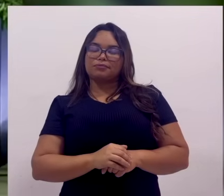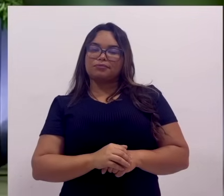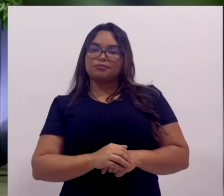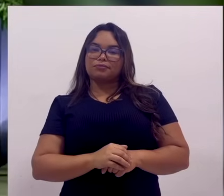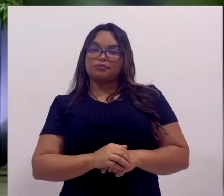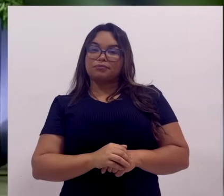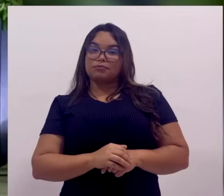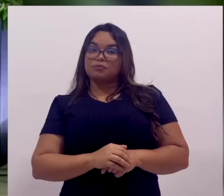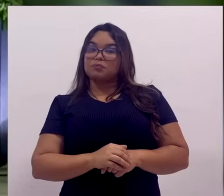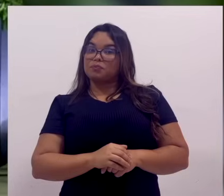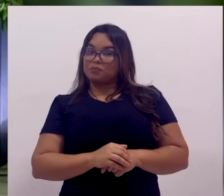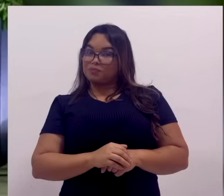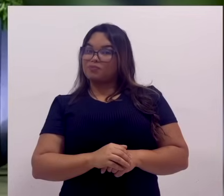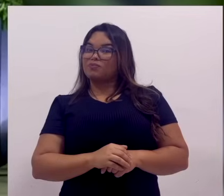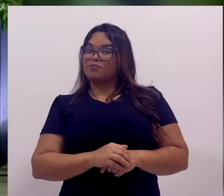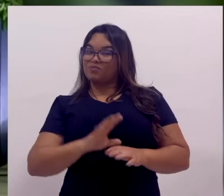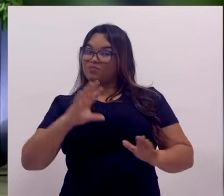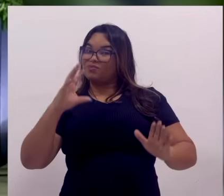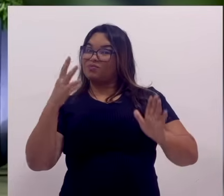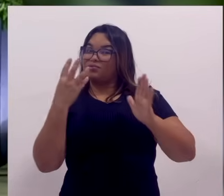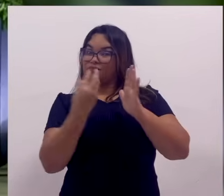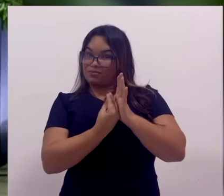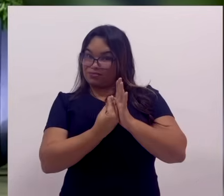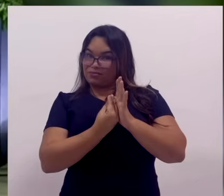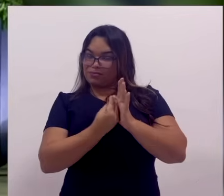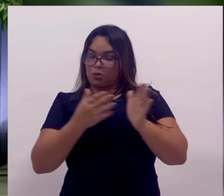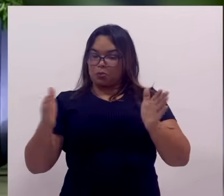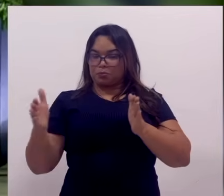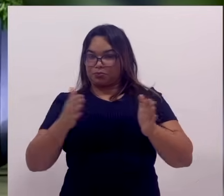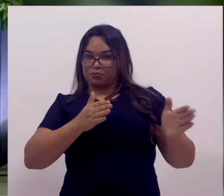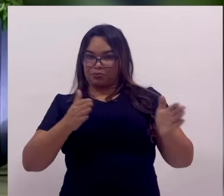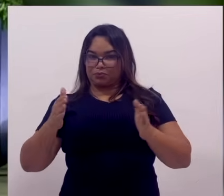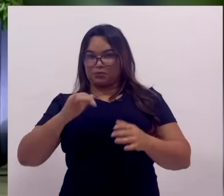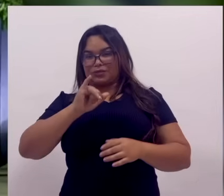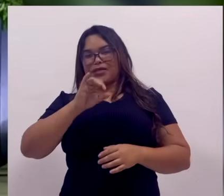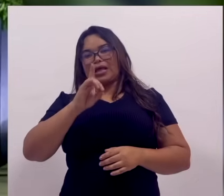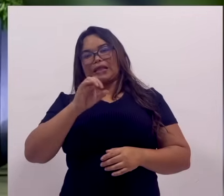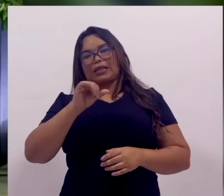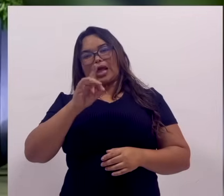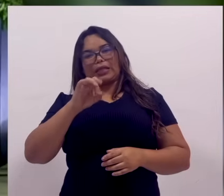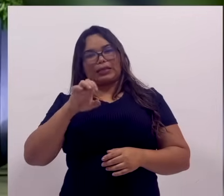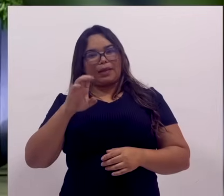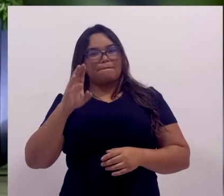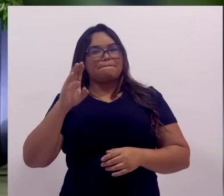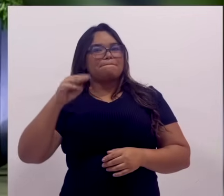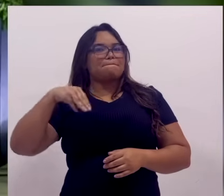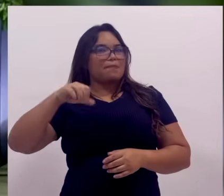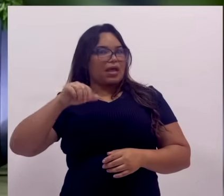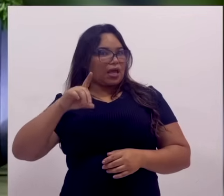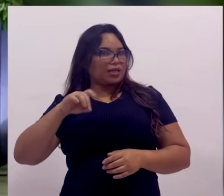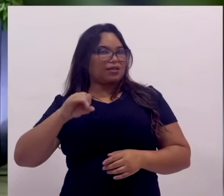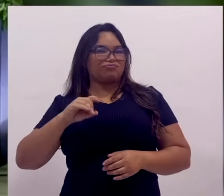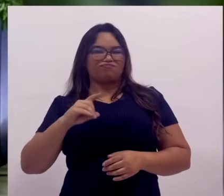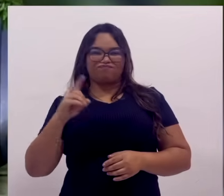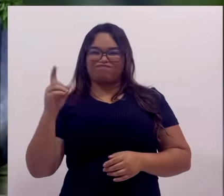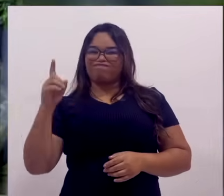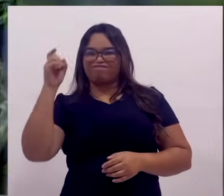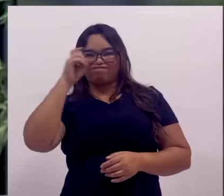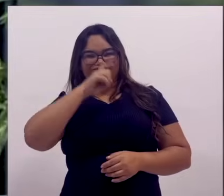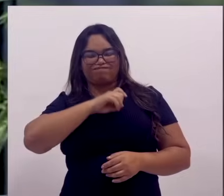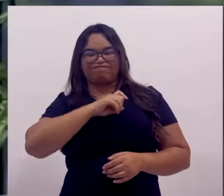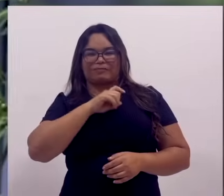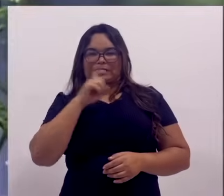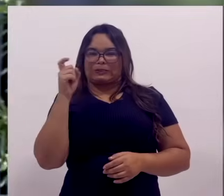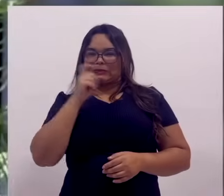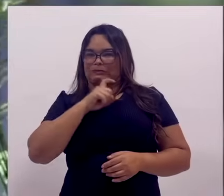algum reavivamento. A igreja da Idade Média se converteu em escuridão e chegou a ser conhecida como a Idade das